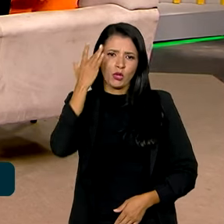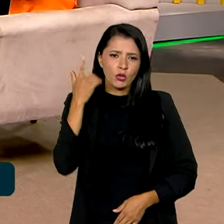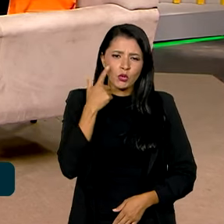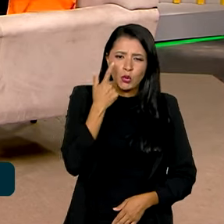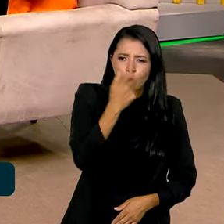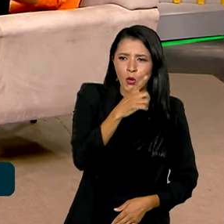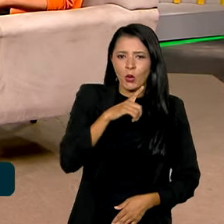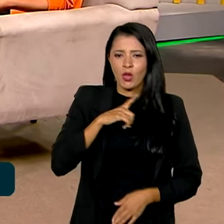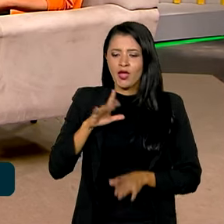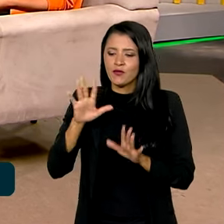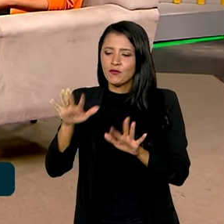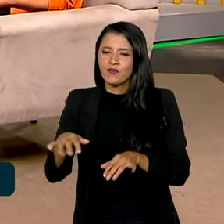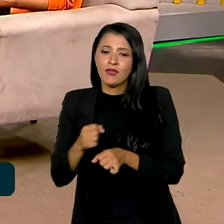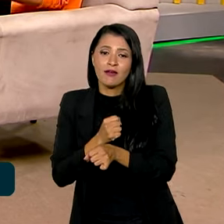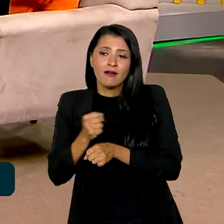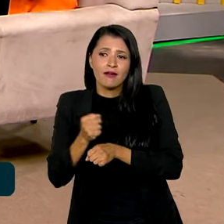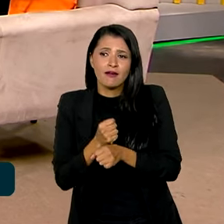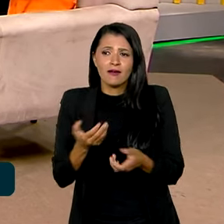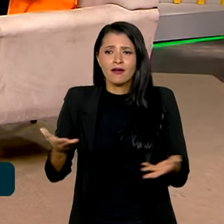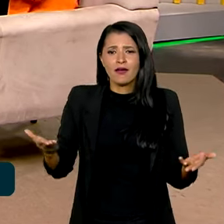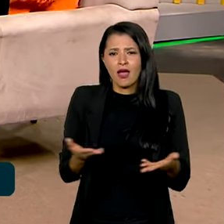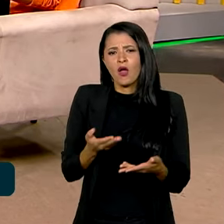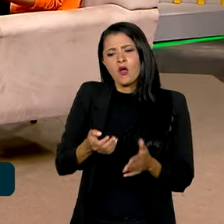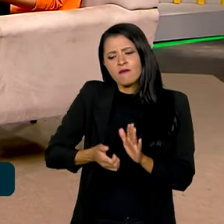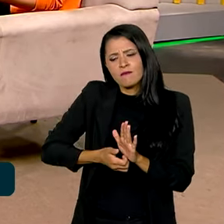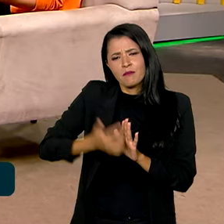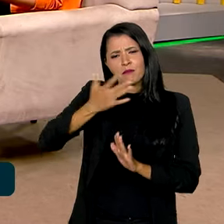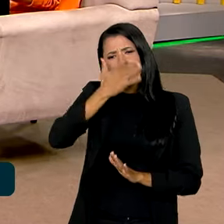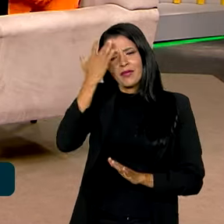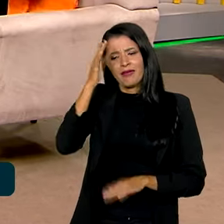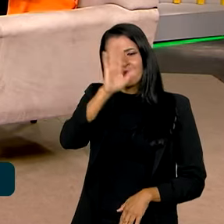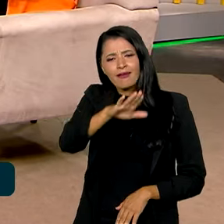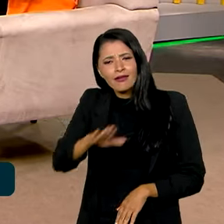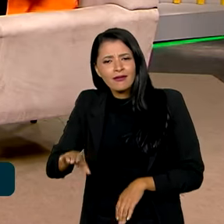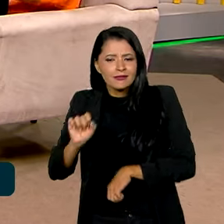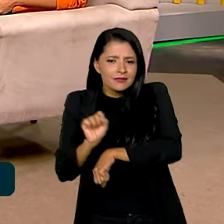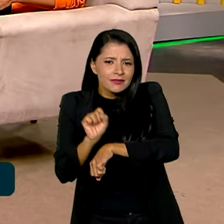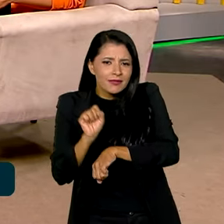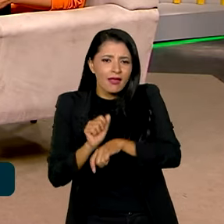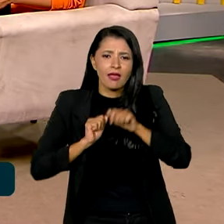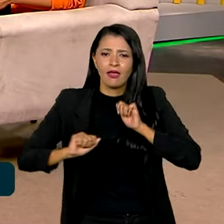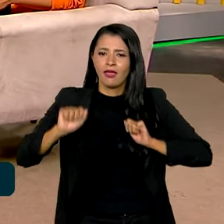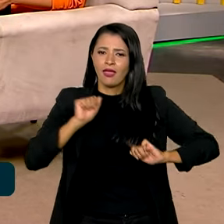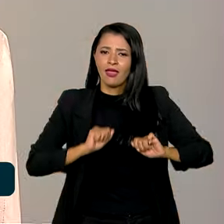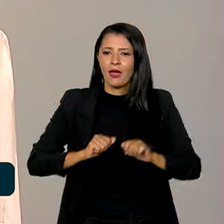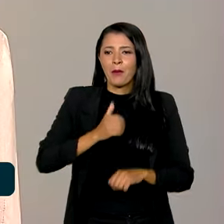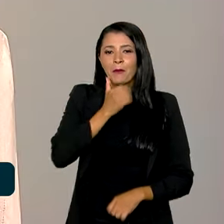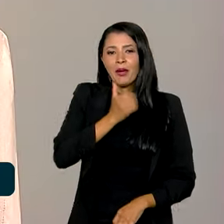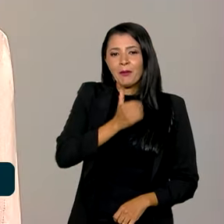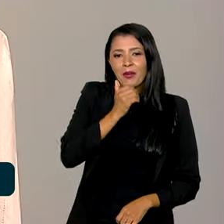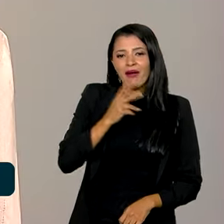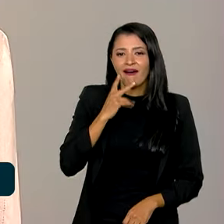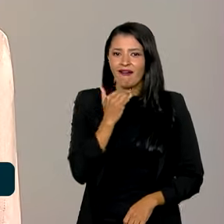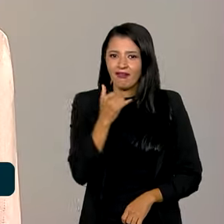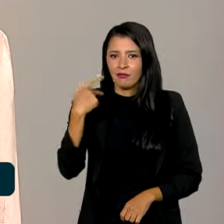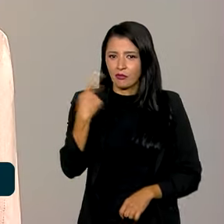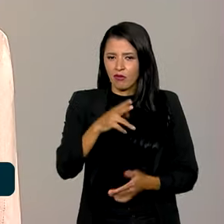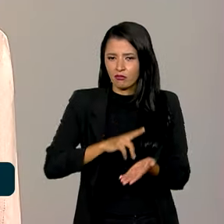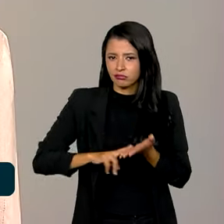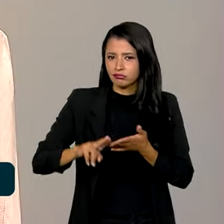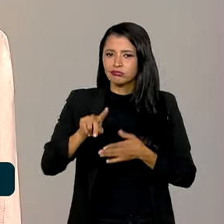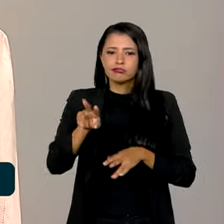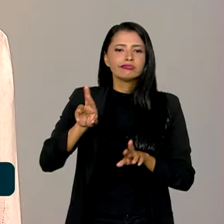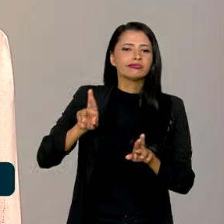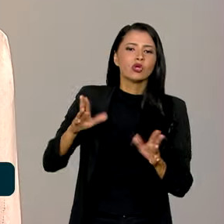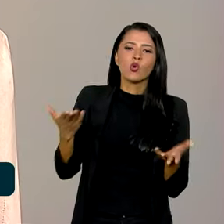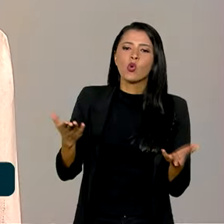interessa, né? Final de ano chegando, deve ter milhares de crianças aguardando o Papai Noel dos Correios. Qual que é a expectativa da